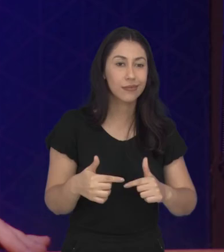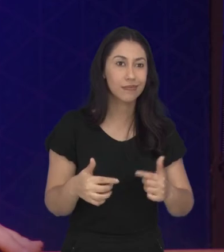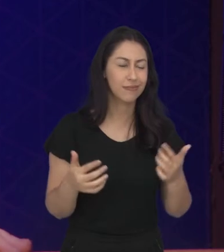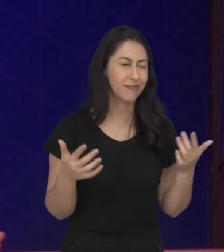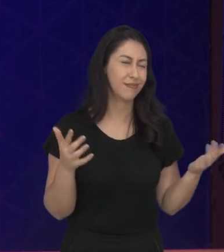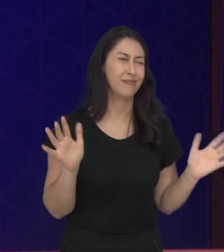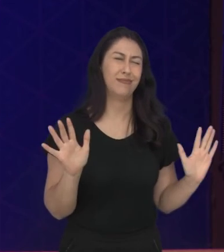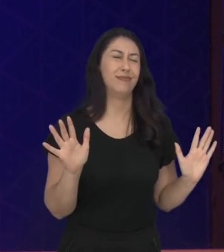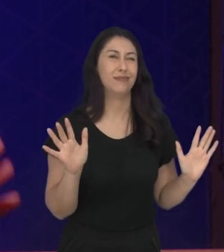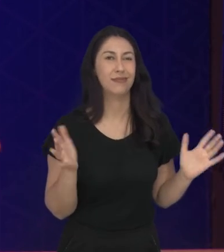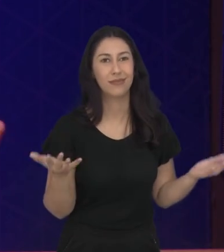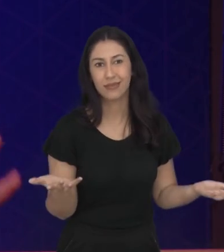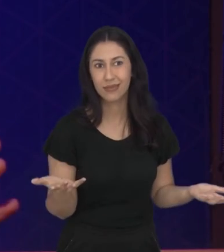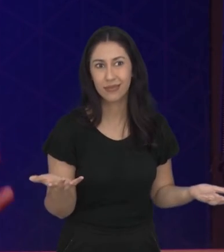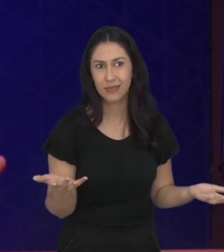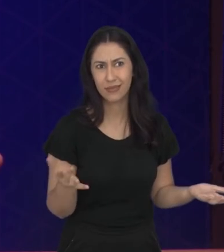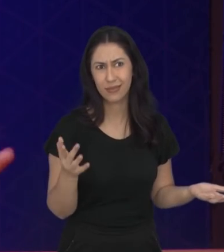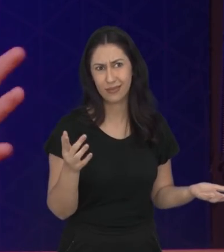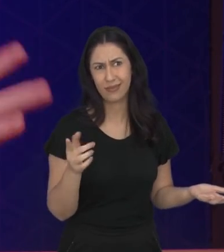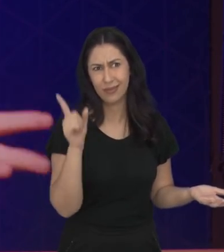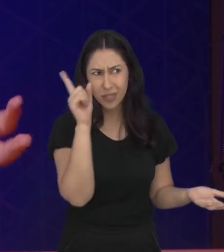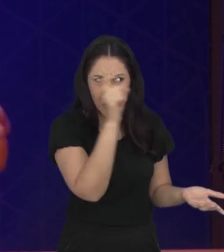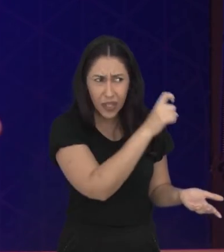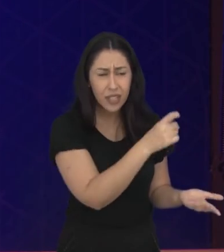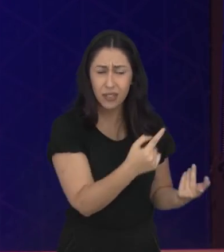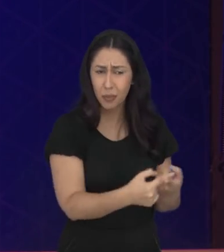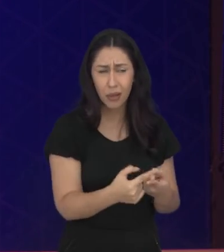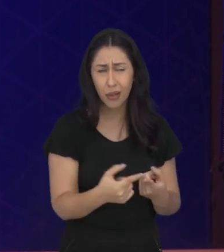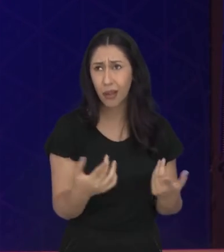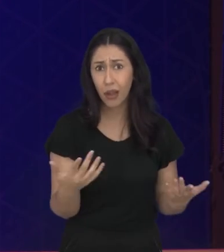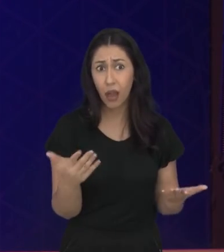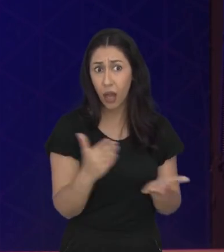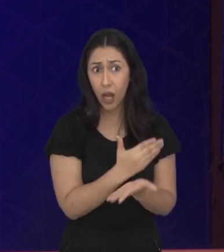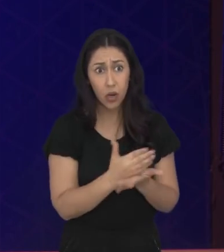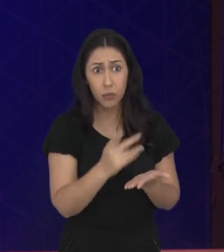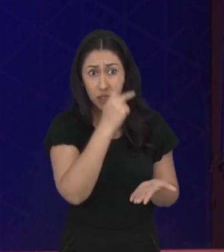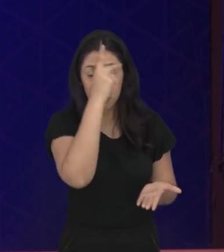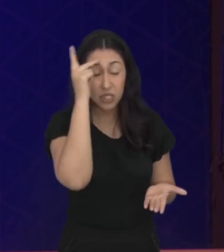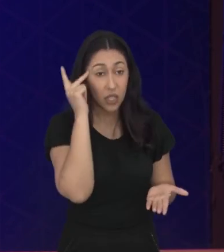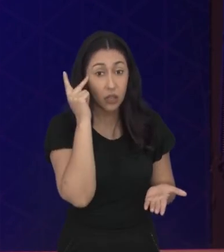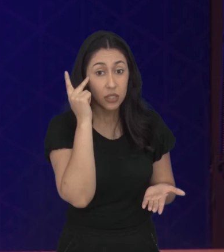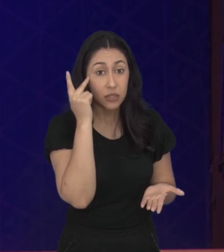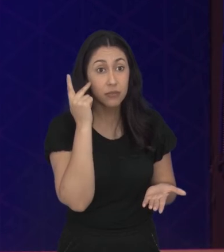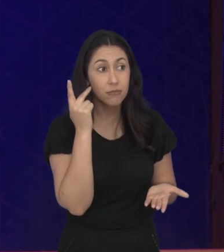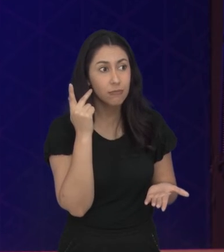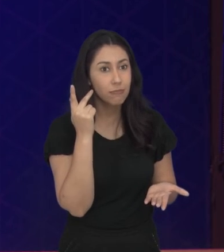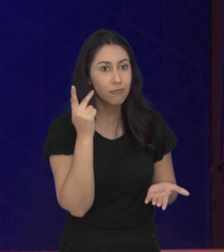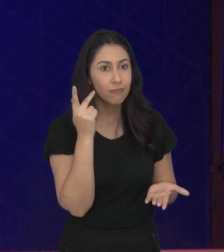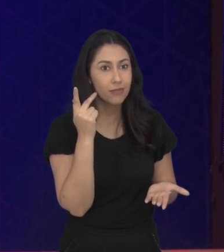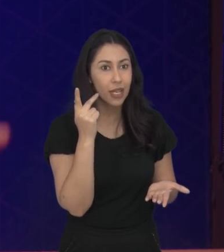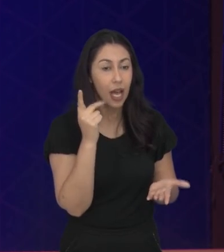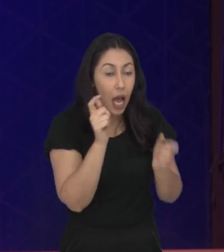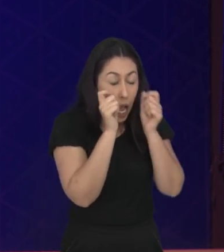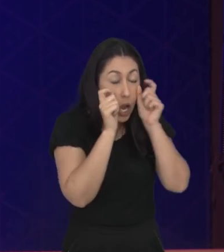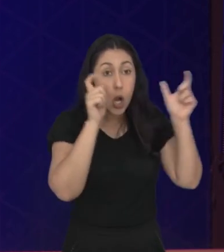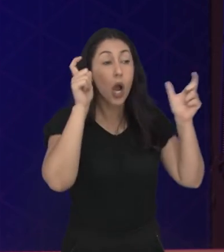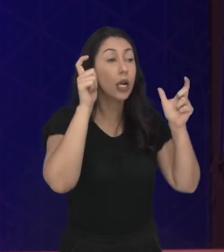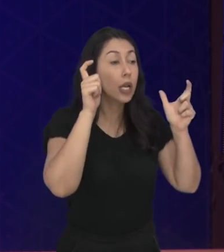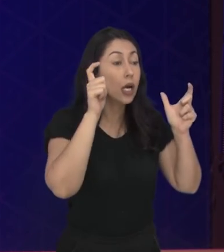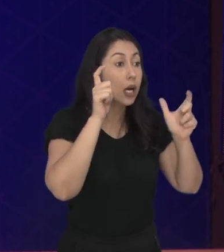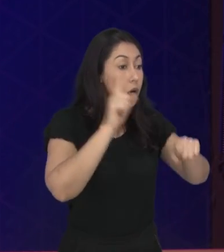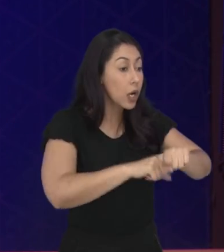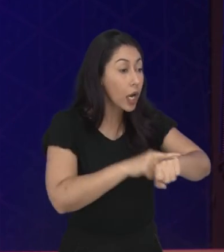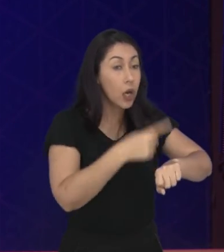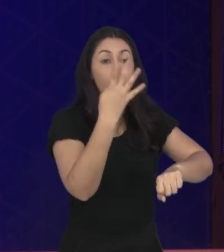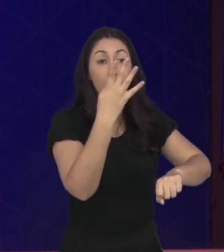várias coisas. É uma questão um pouco problemática, né? Porque muitas pessoas podem, na verdade, se sentir mais exaustas